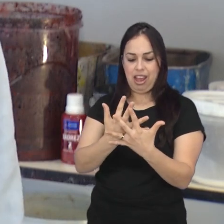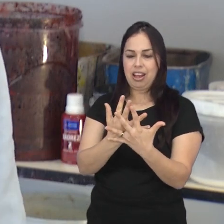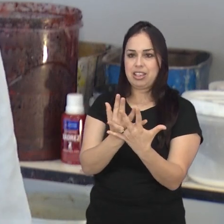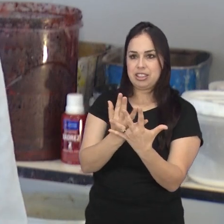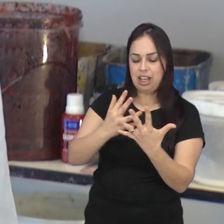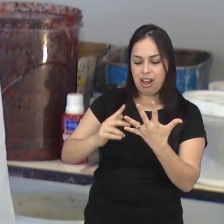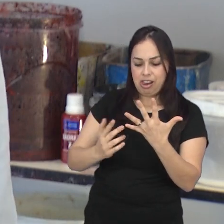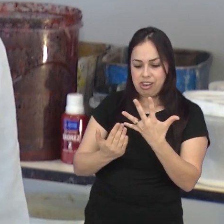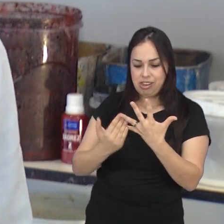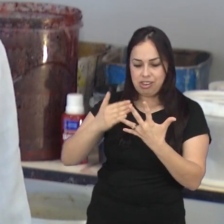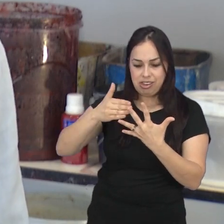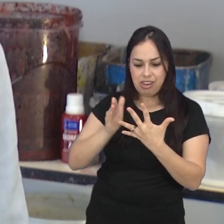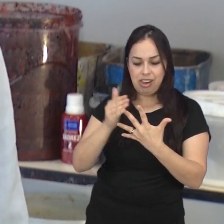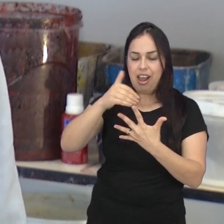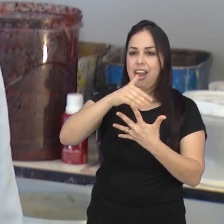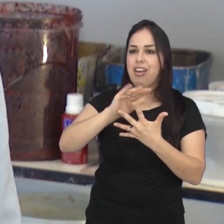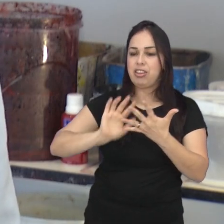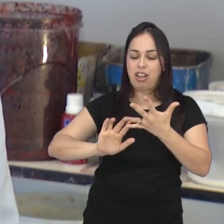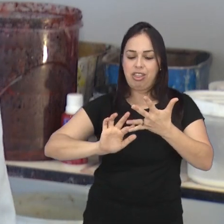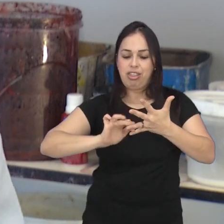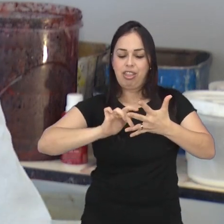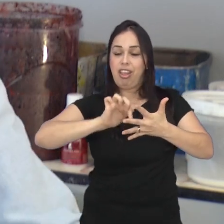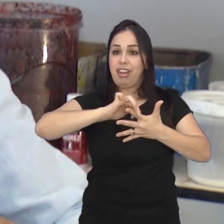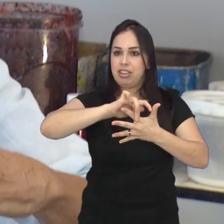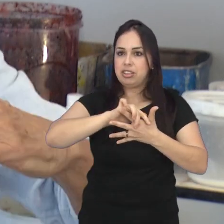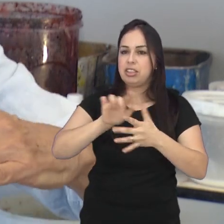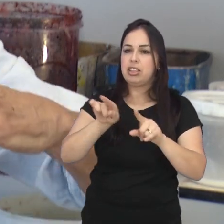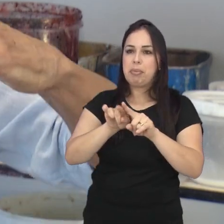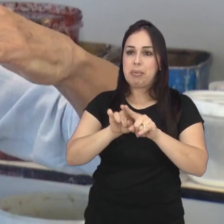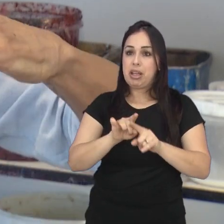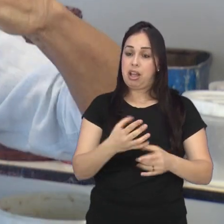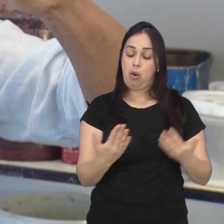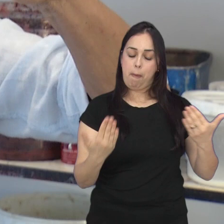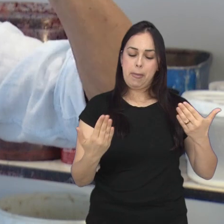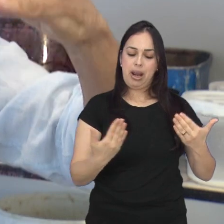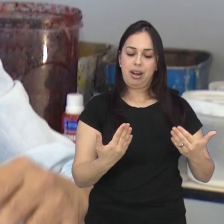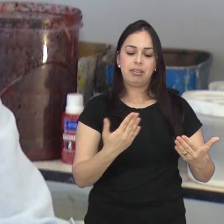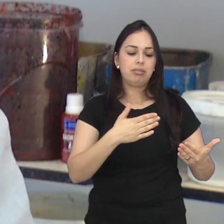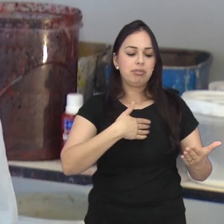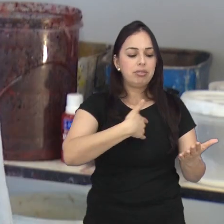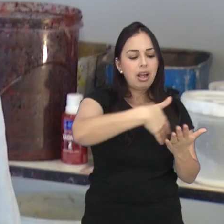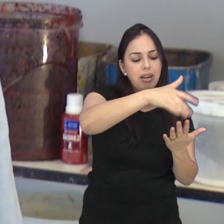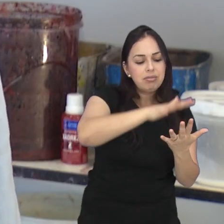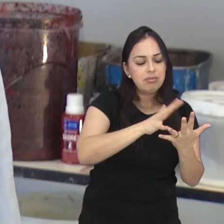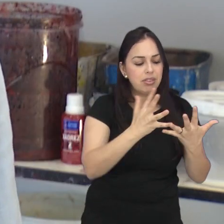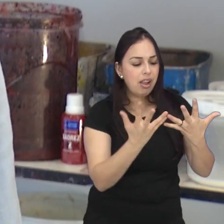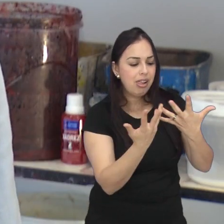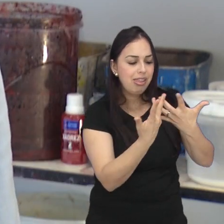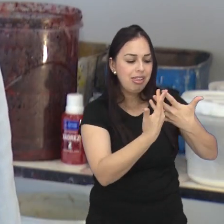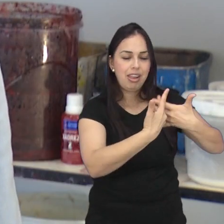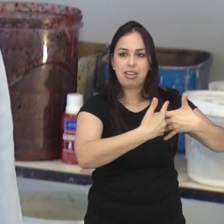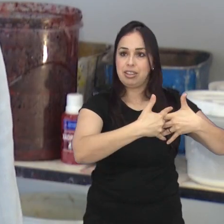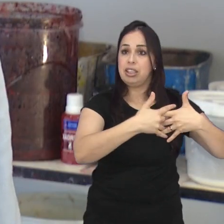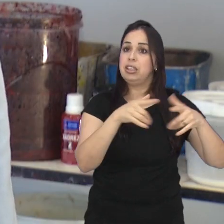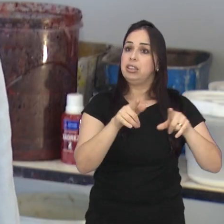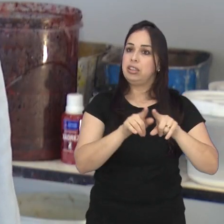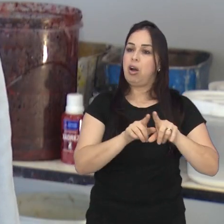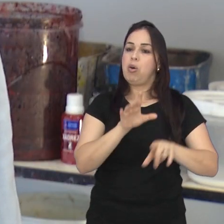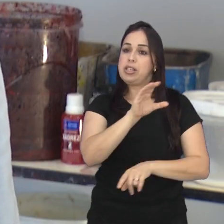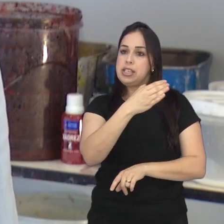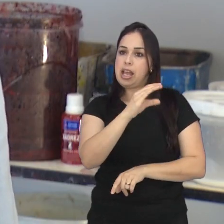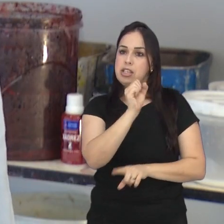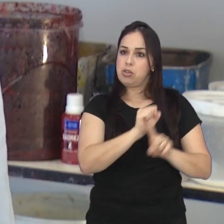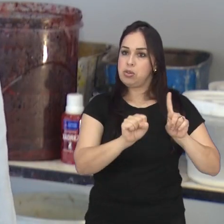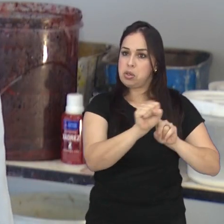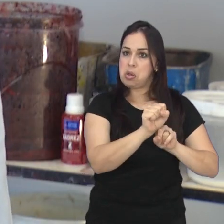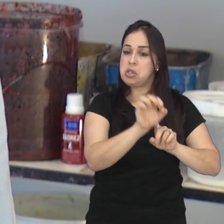né? E é como uma construção também, né? Onde as coisas vão se compondo, né? Então, ciências sociais,